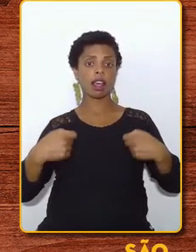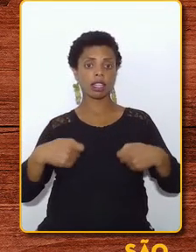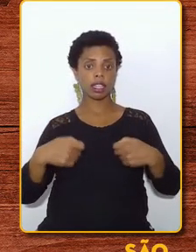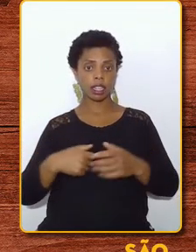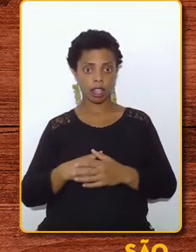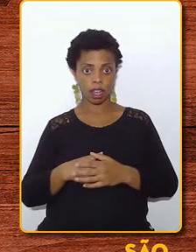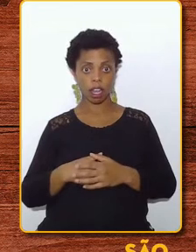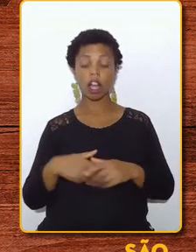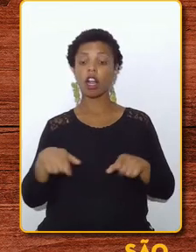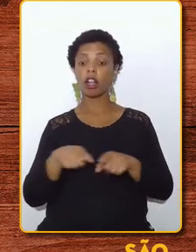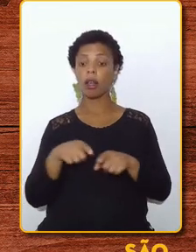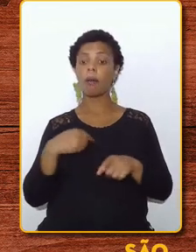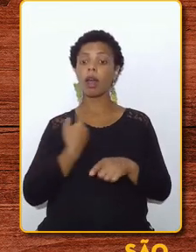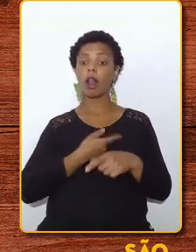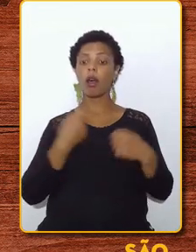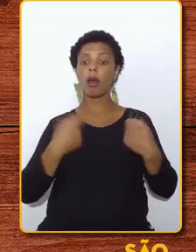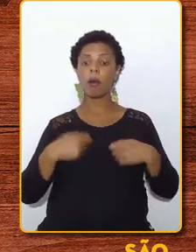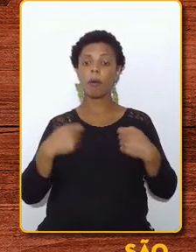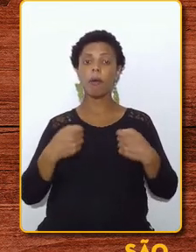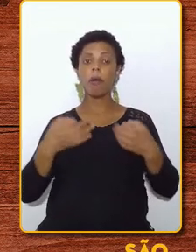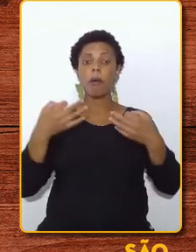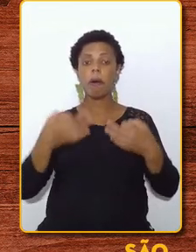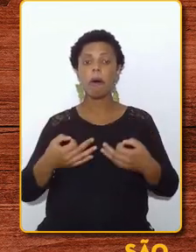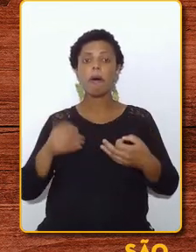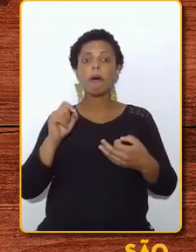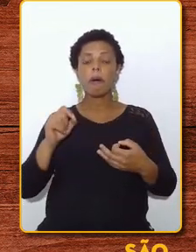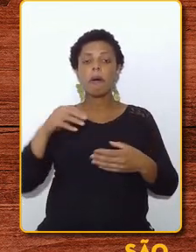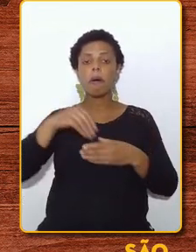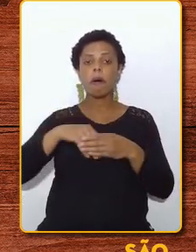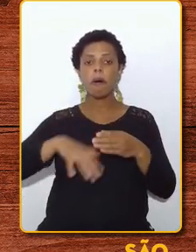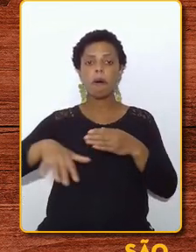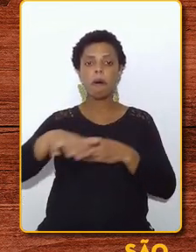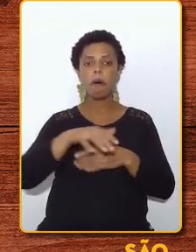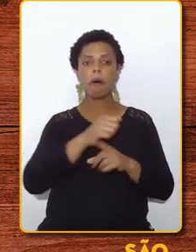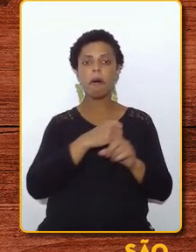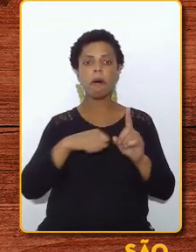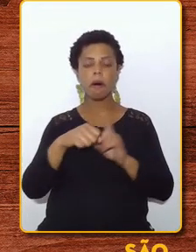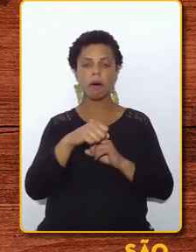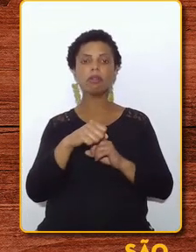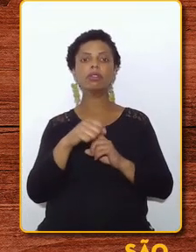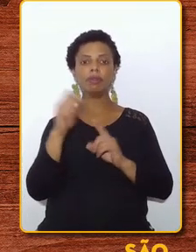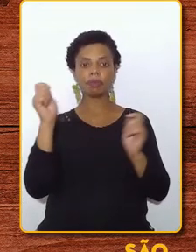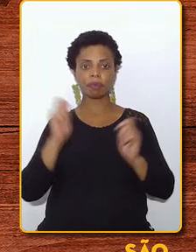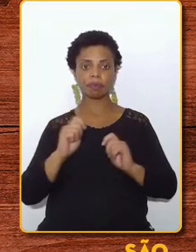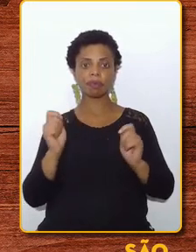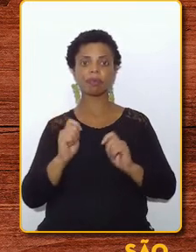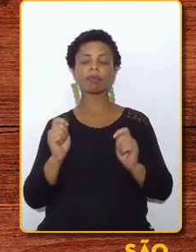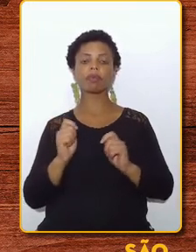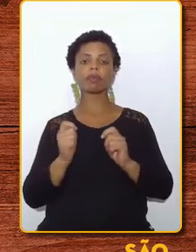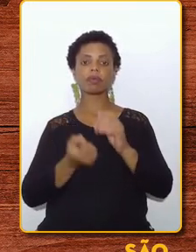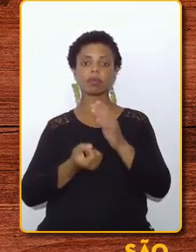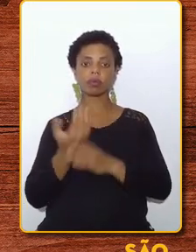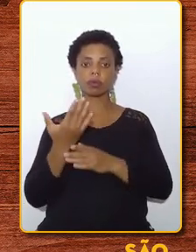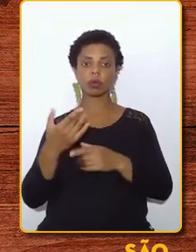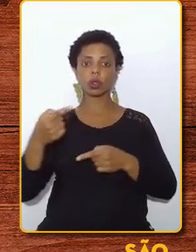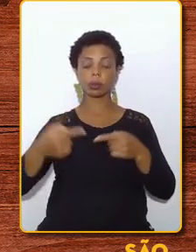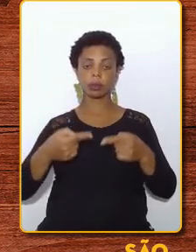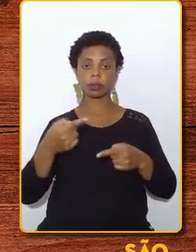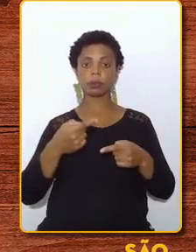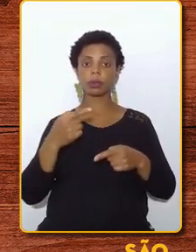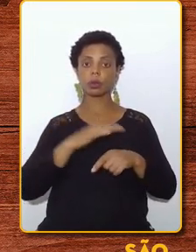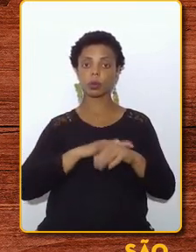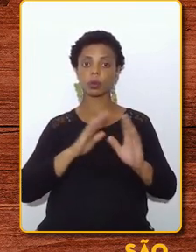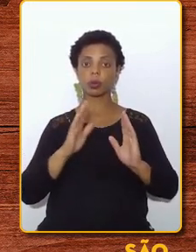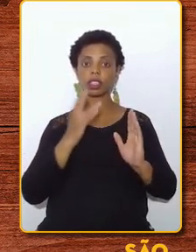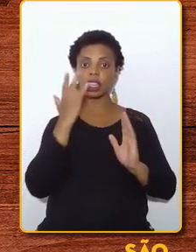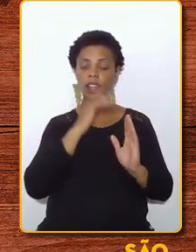que garantir que na sociedade é possível se construir um debate para que na infância e nessas